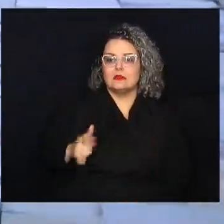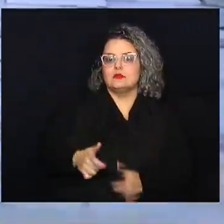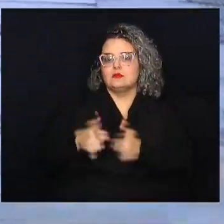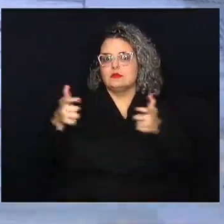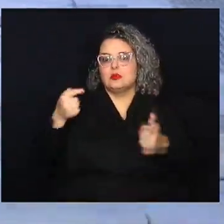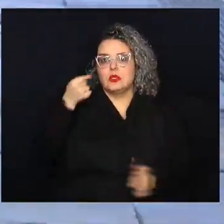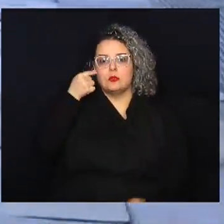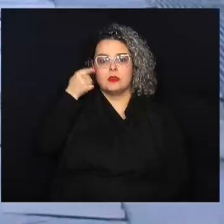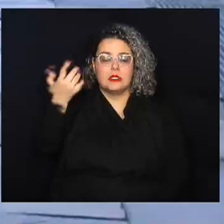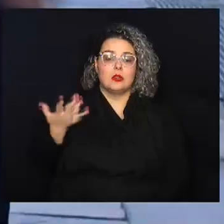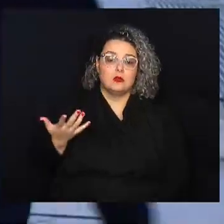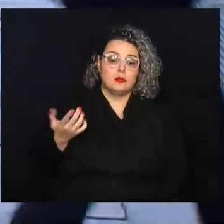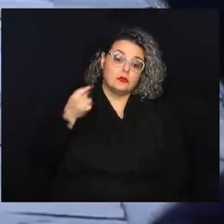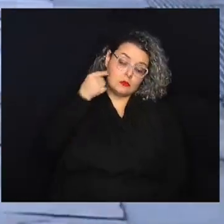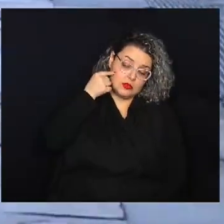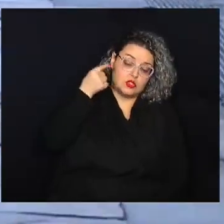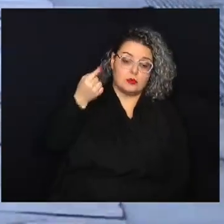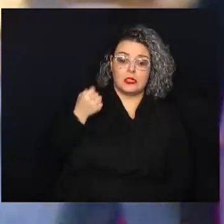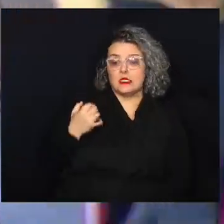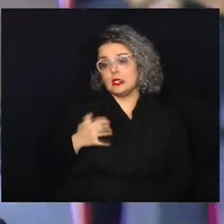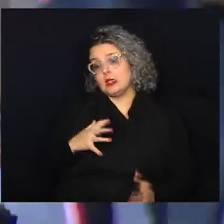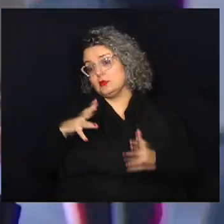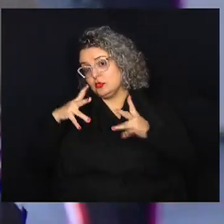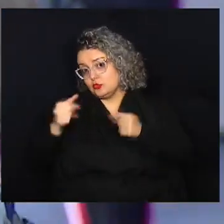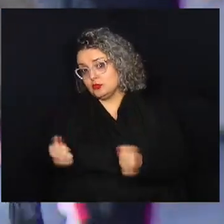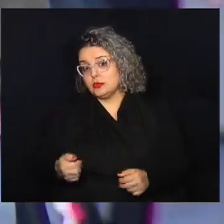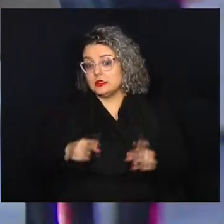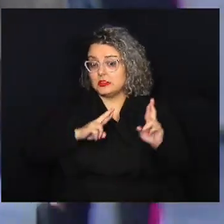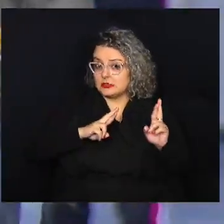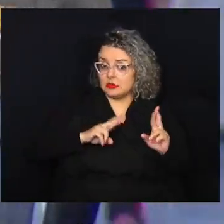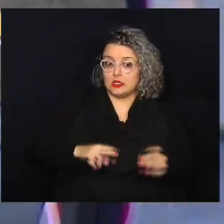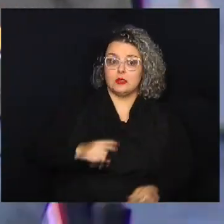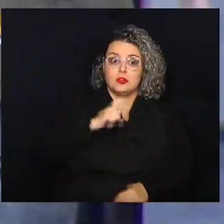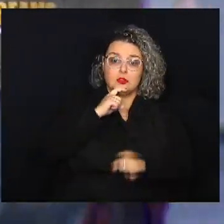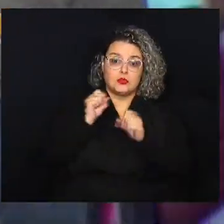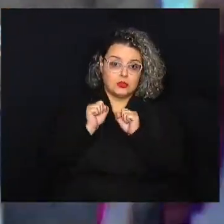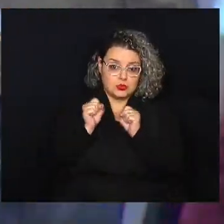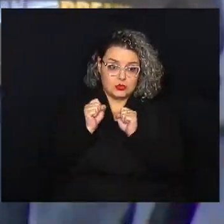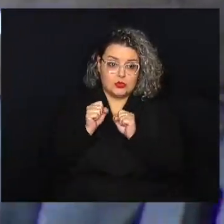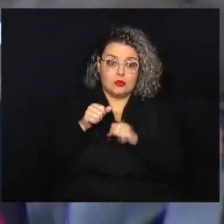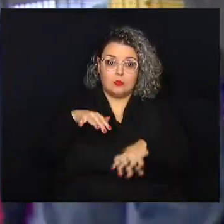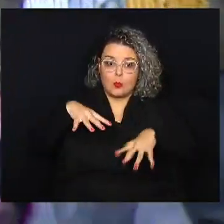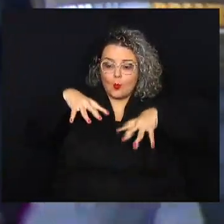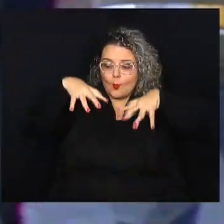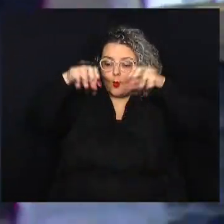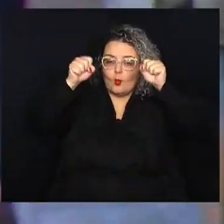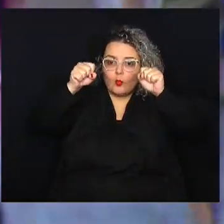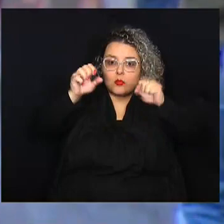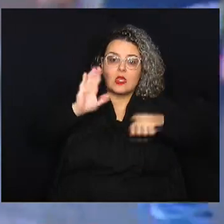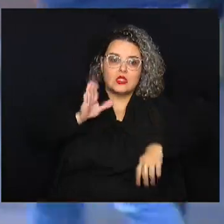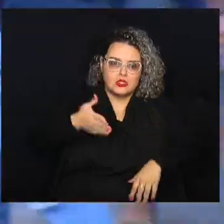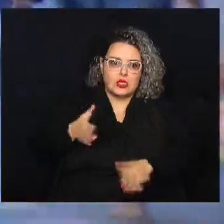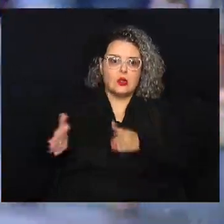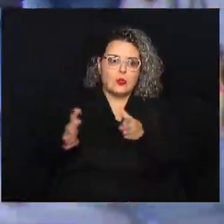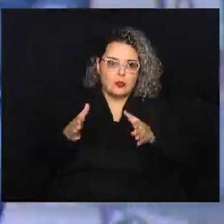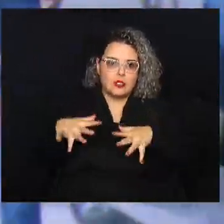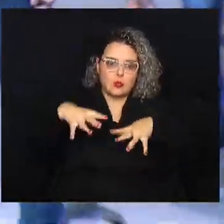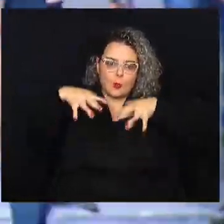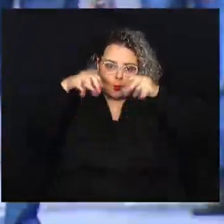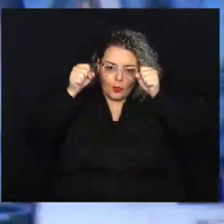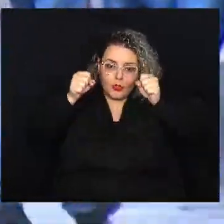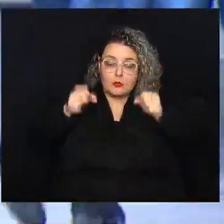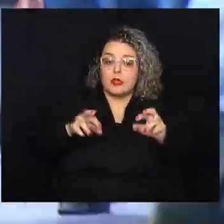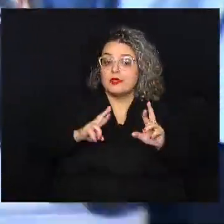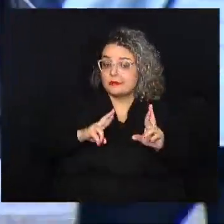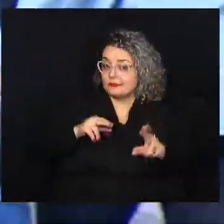e de forma geral espera-se que o inverno seja mais seco, já é uma estação seca, né? Mas a gente espera que ele